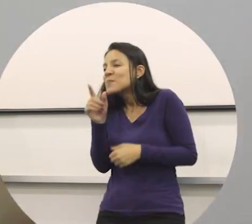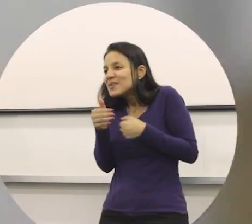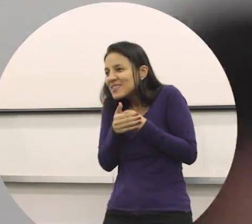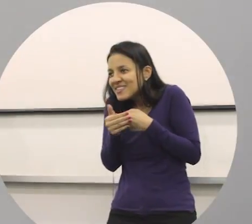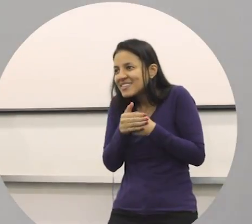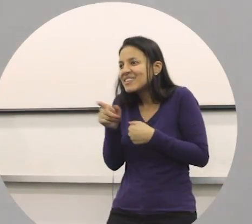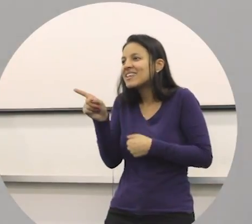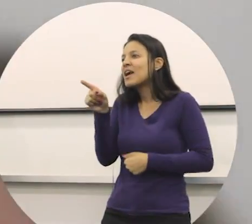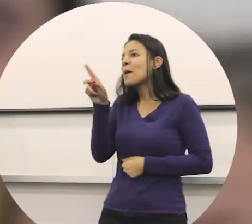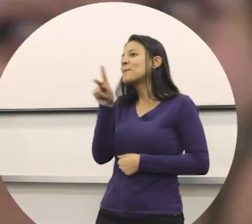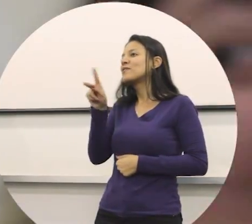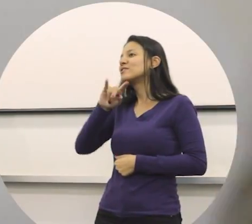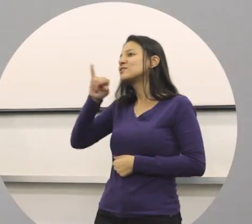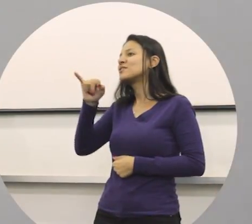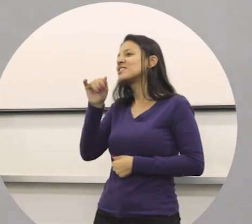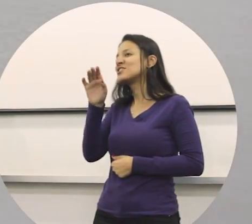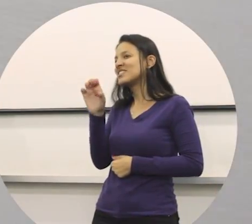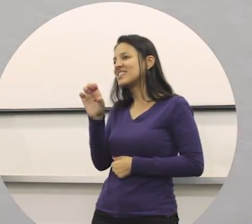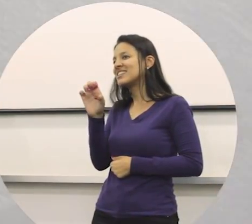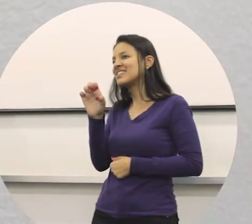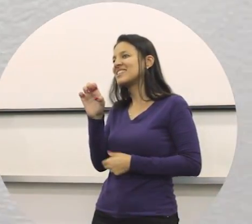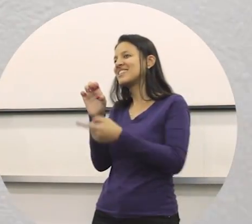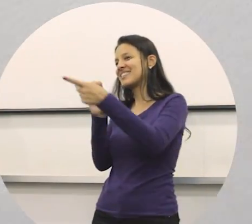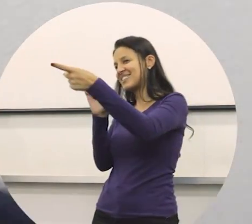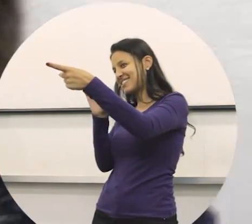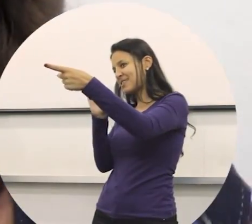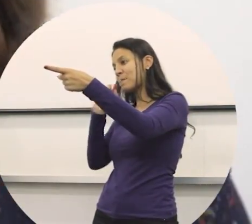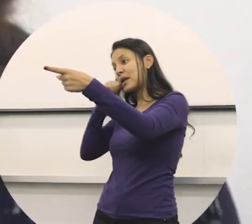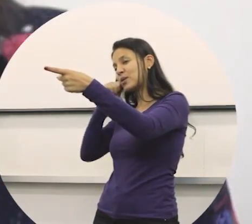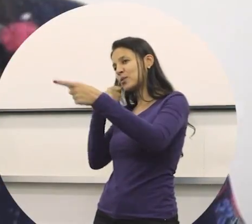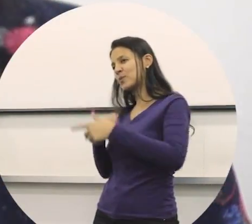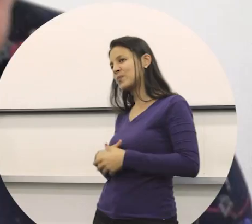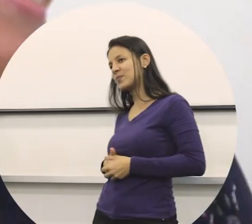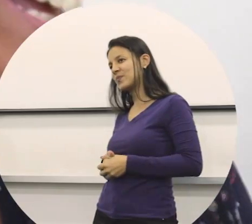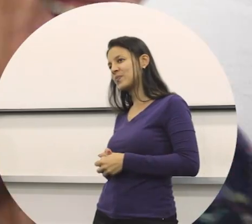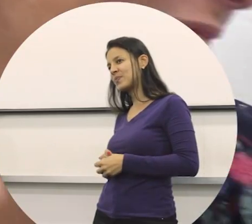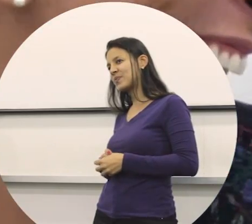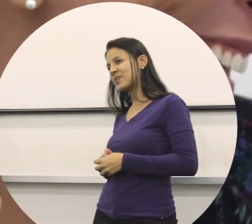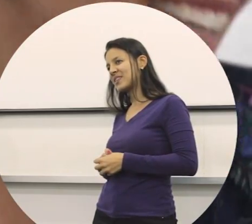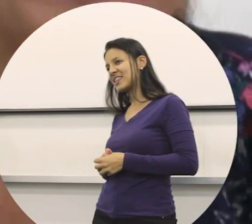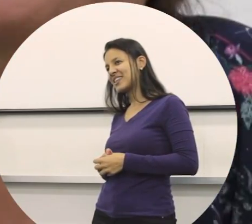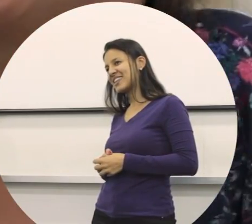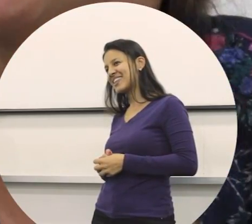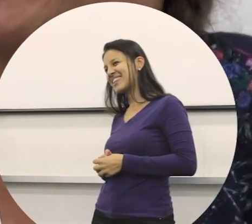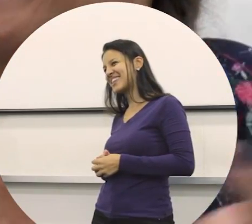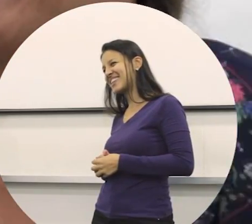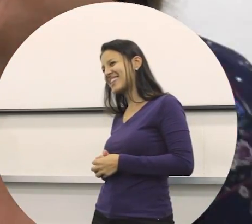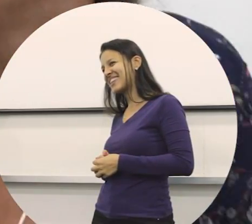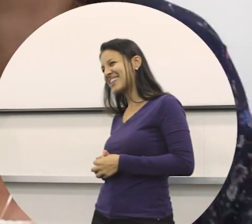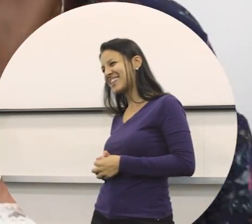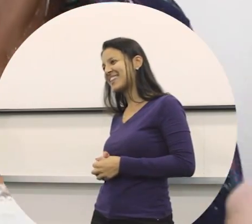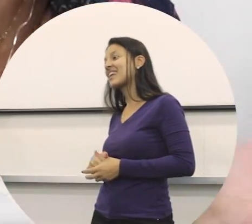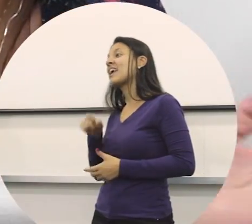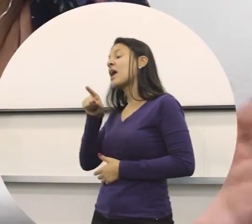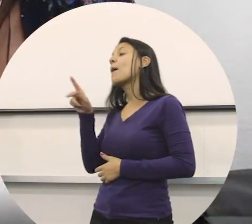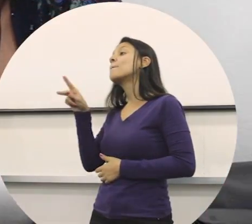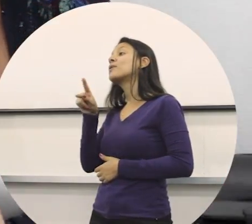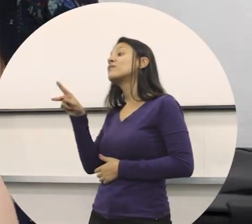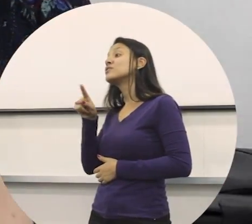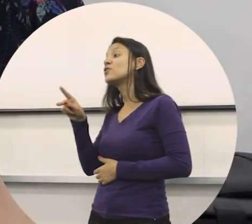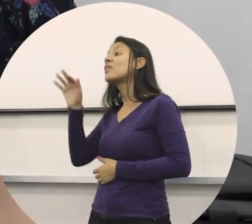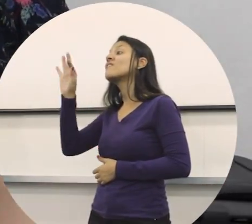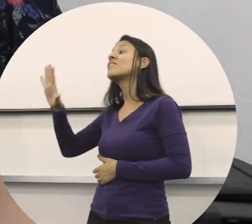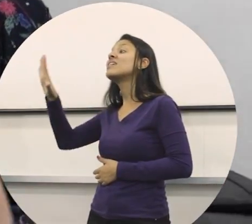professora Jane Cantarelli. Ela que ia lá na frente falar. Olha só, professora da Federal de